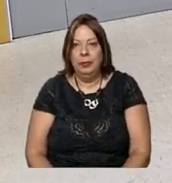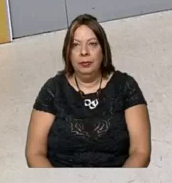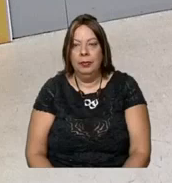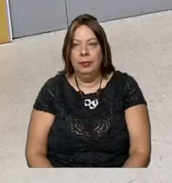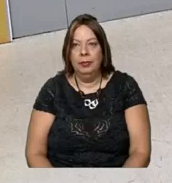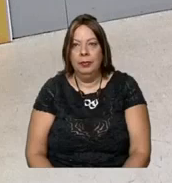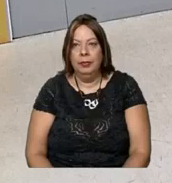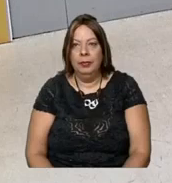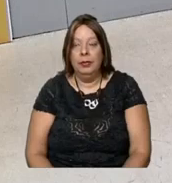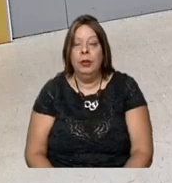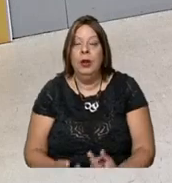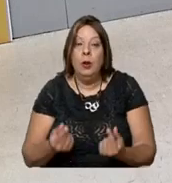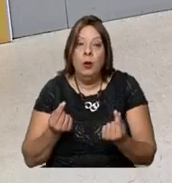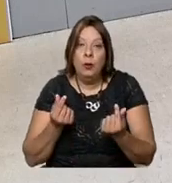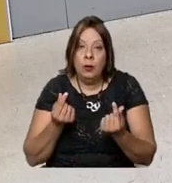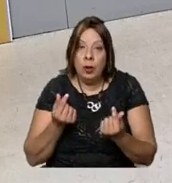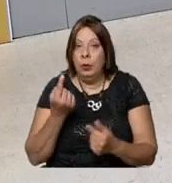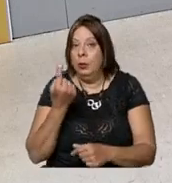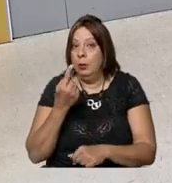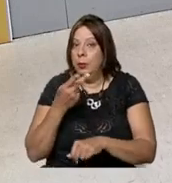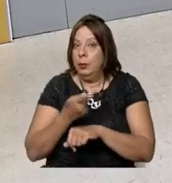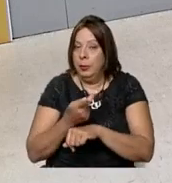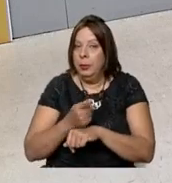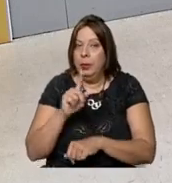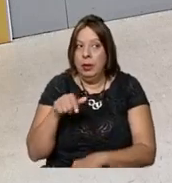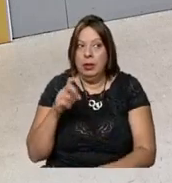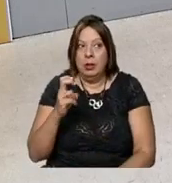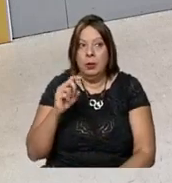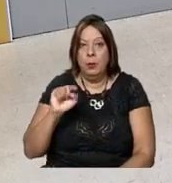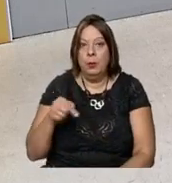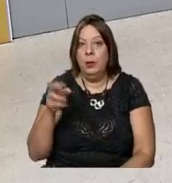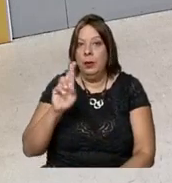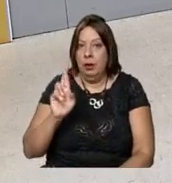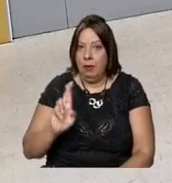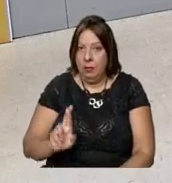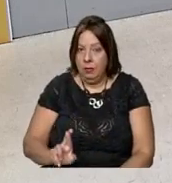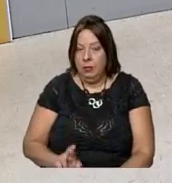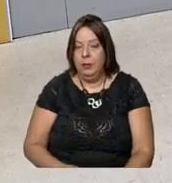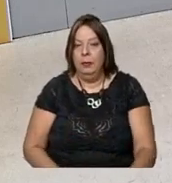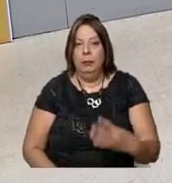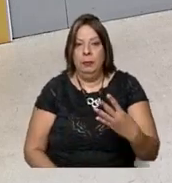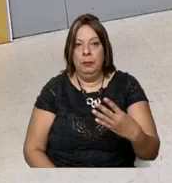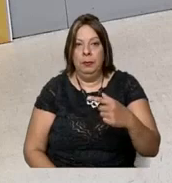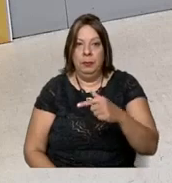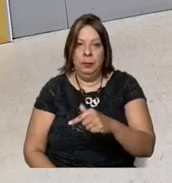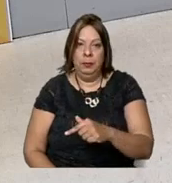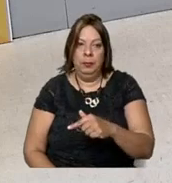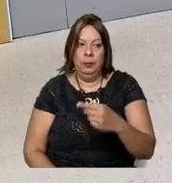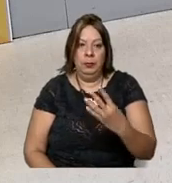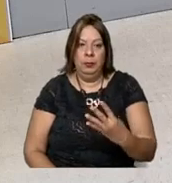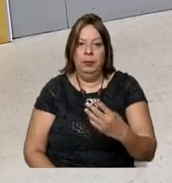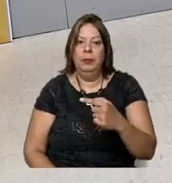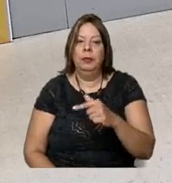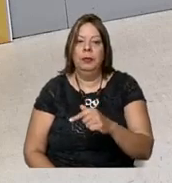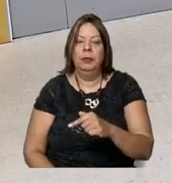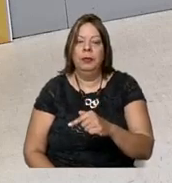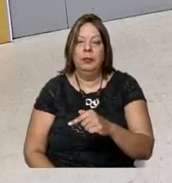5 mil reais, o queridinho do Caju Cap. 47 é a bolinha da vez.